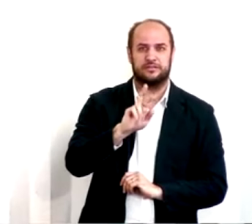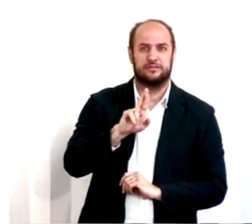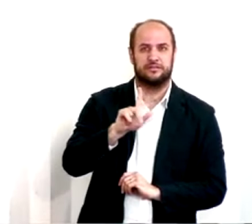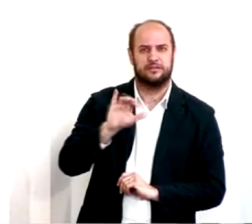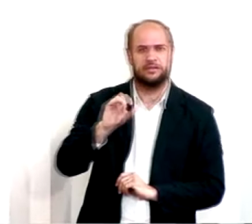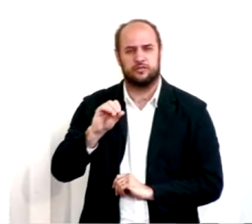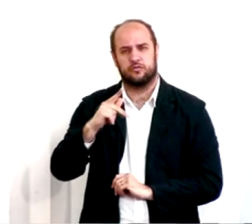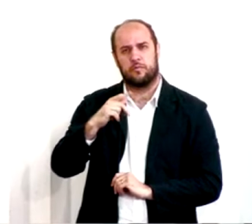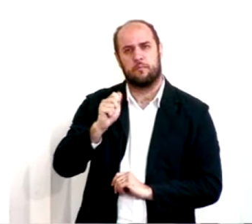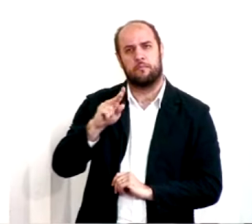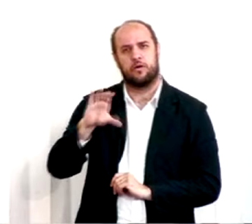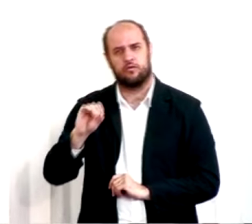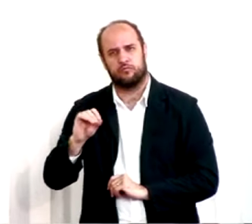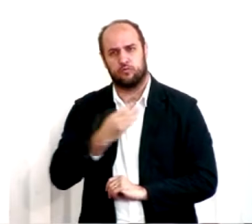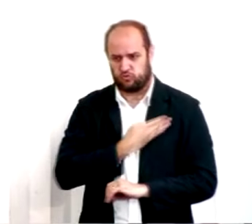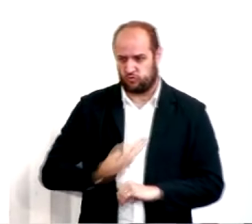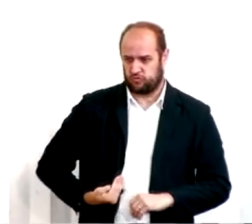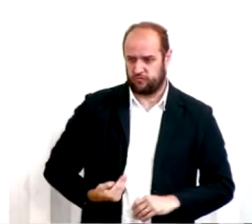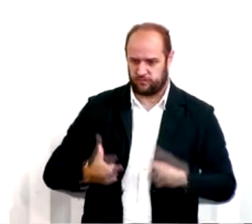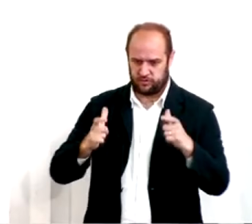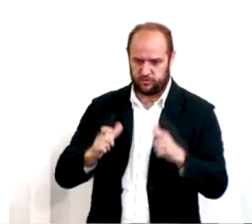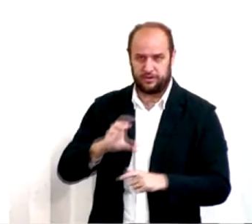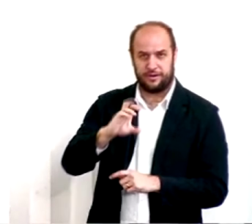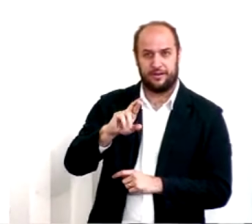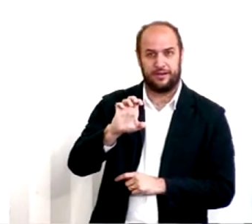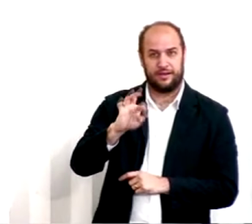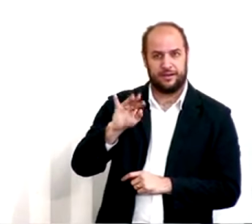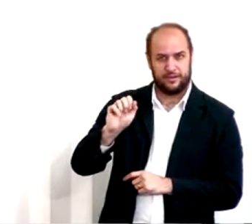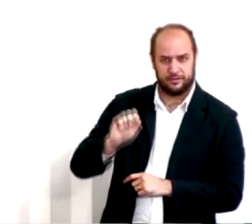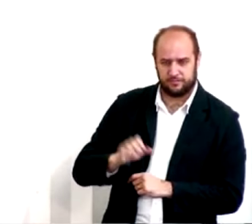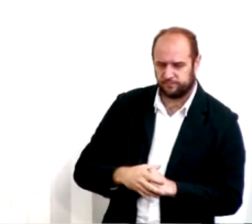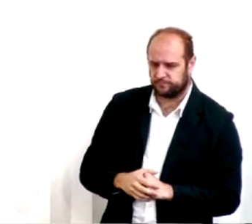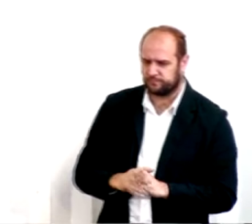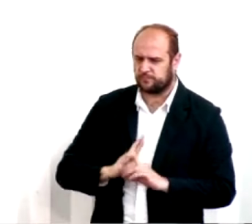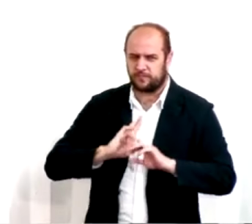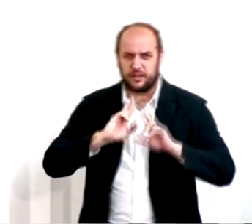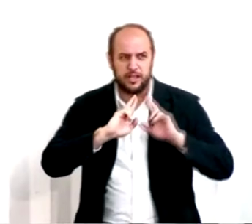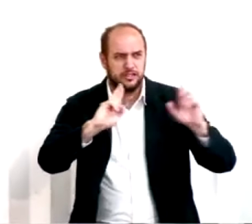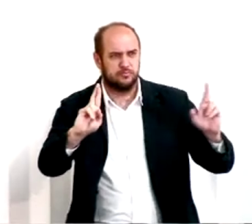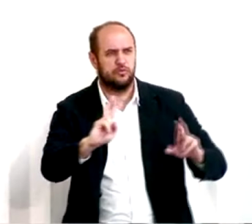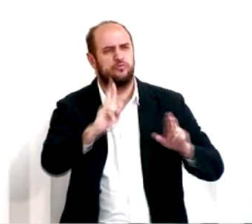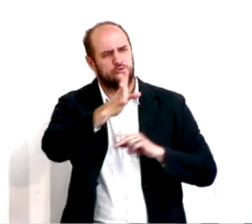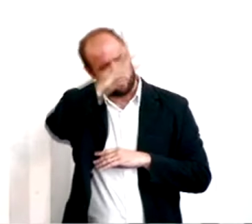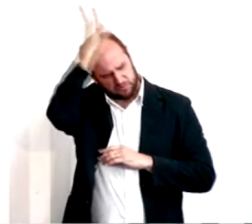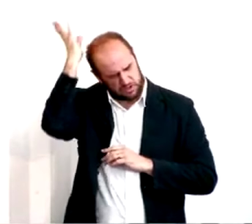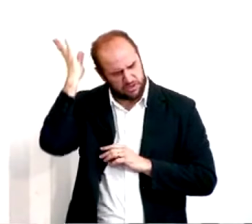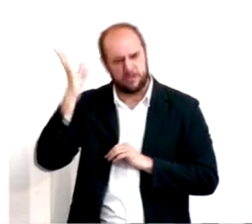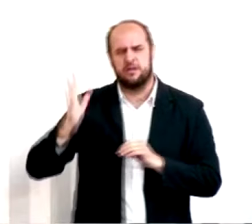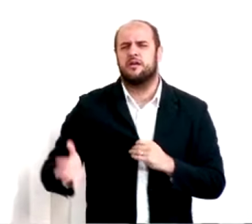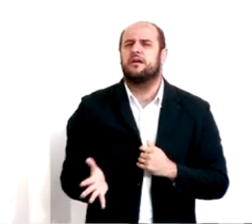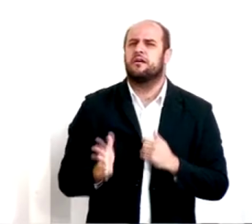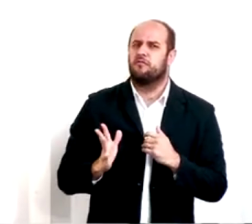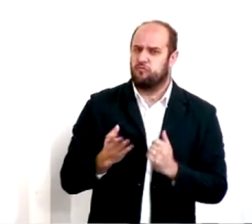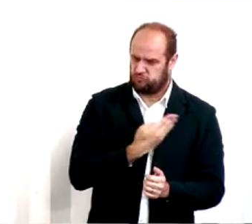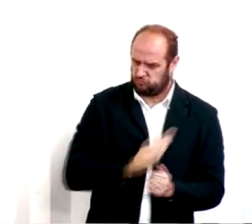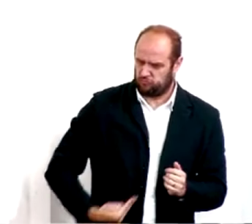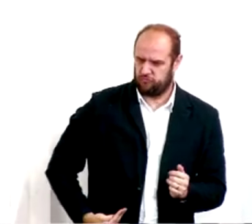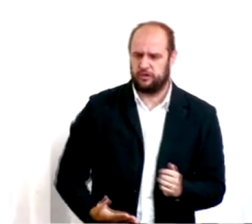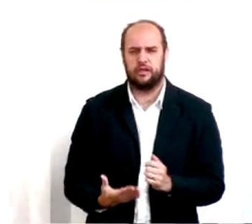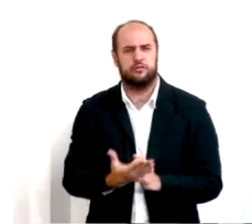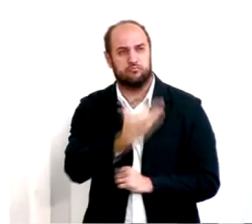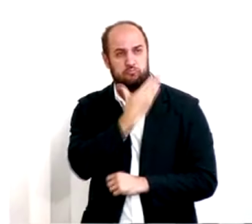de Atos quando ele governa a Província de Creta ele responde ao império romano ele é governador da região e então